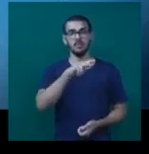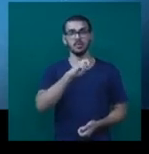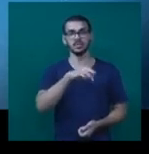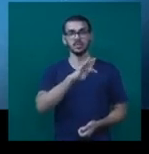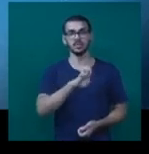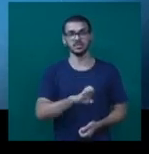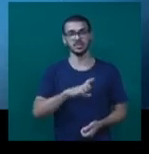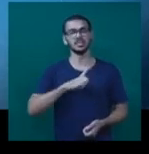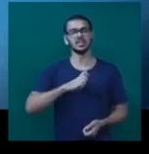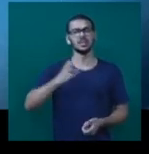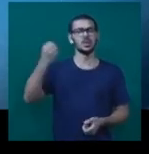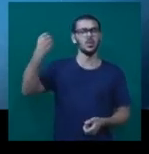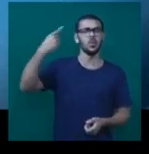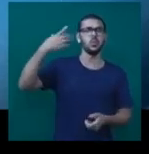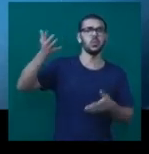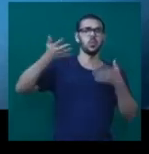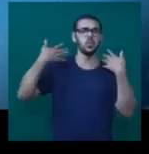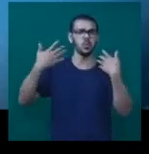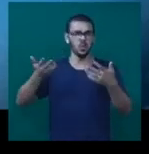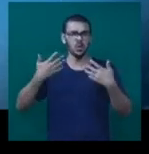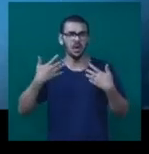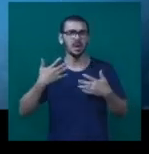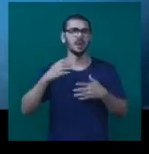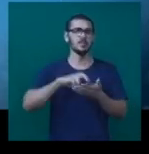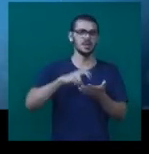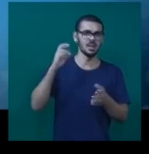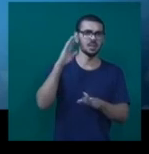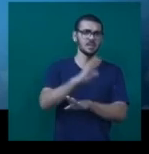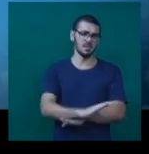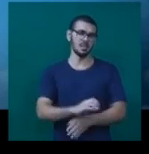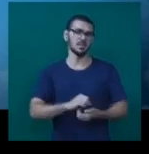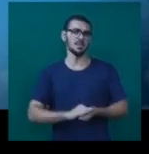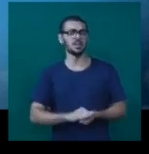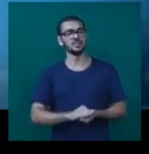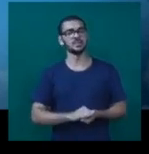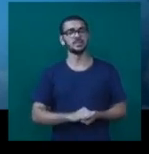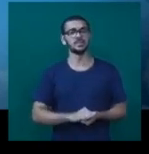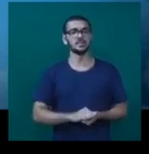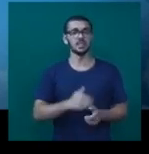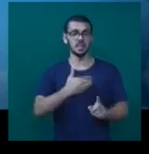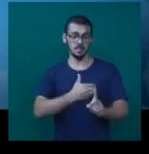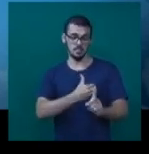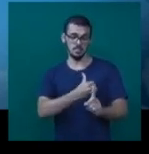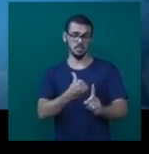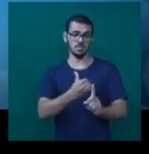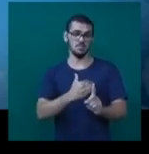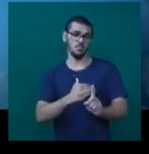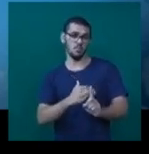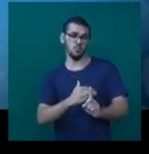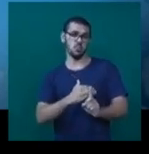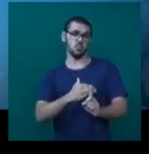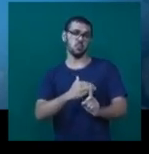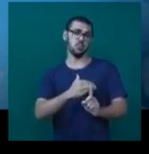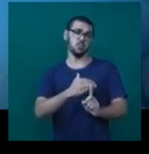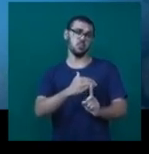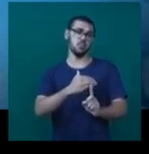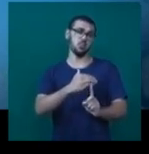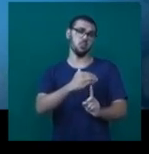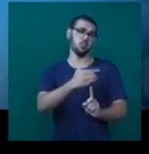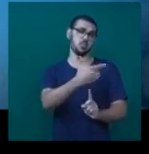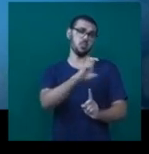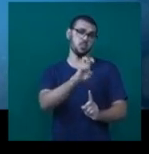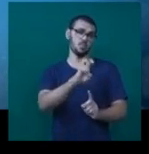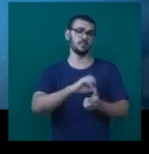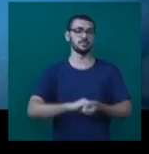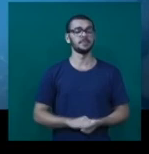com sol forte pela manhã e à tarde. A mínima prevista para terça é de 16 graus e a máxima de